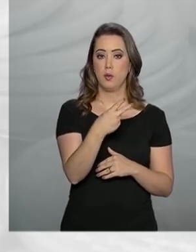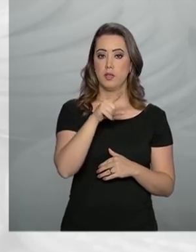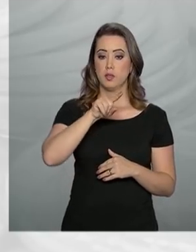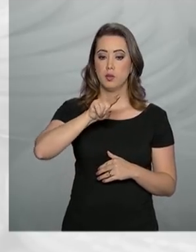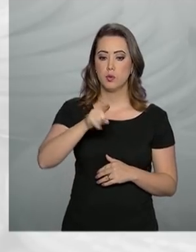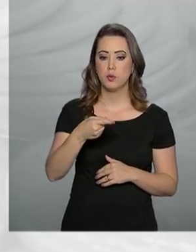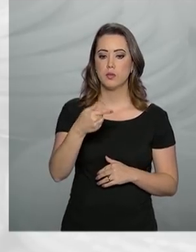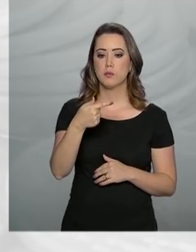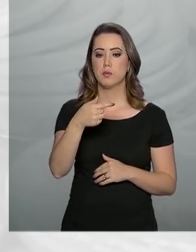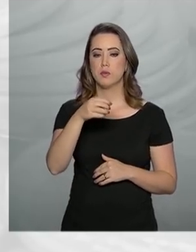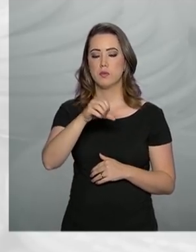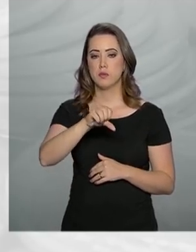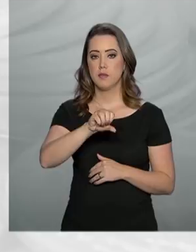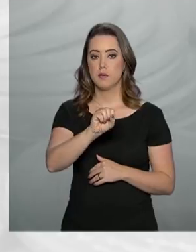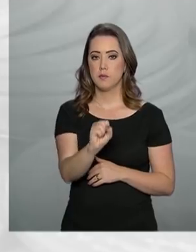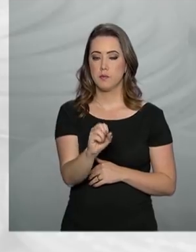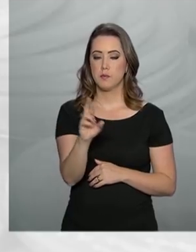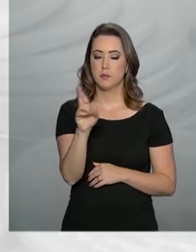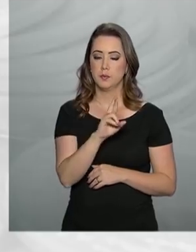R$